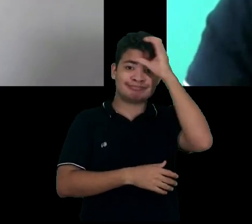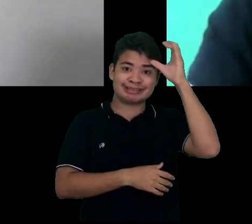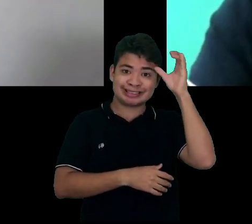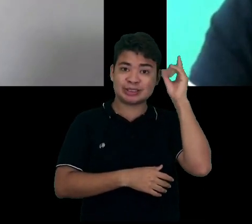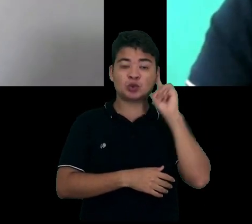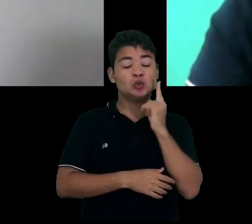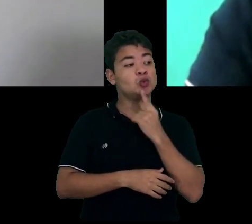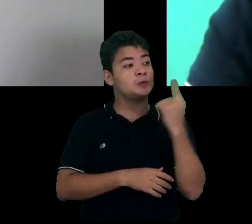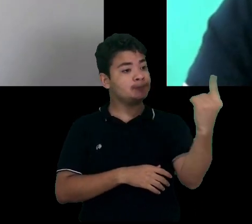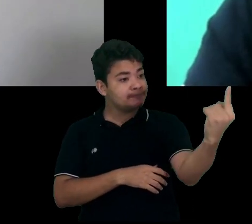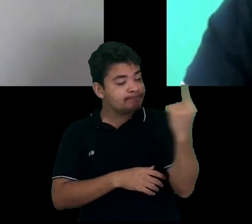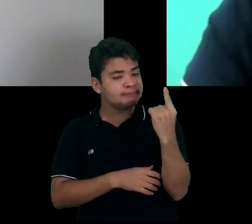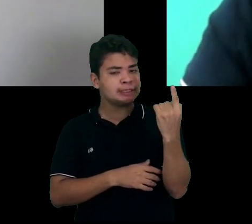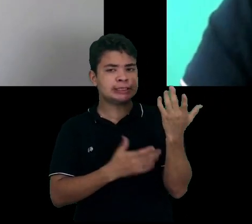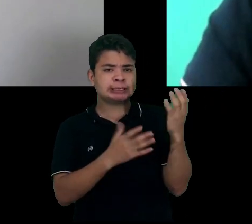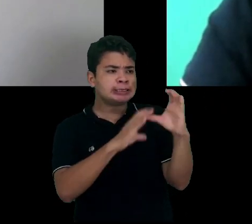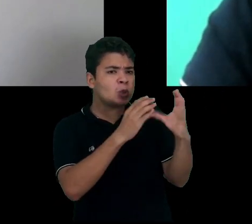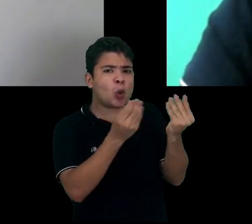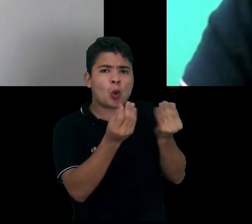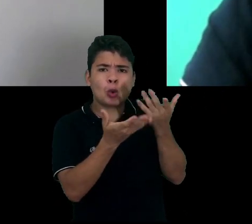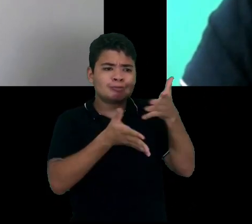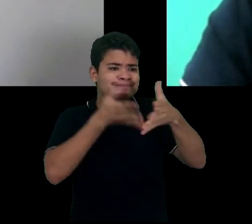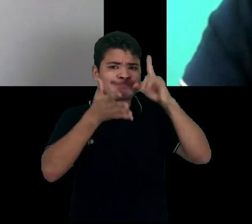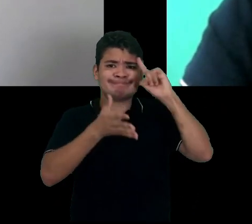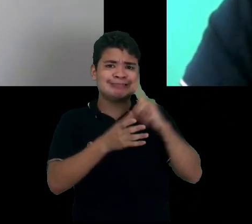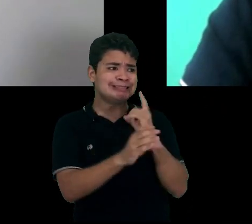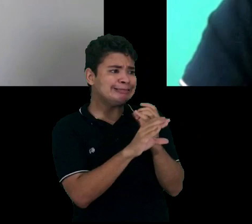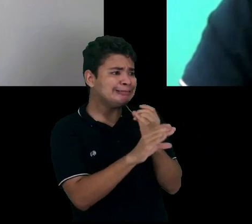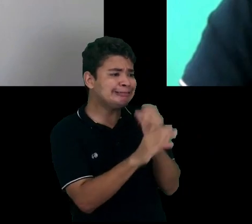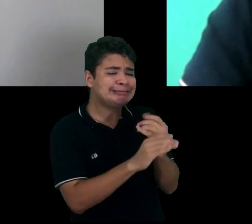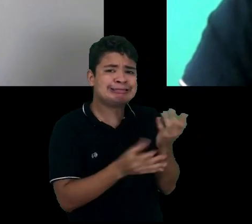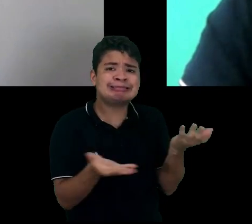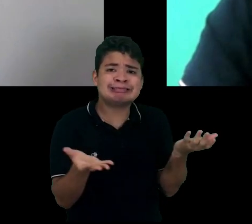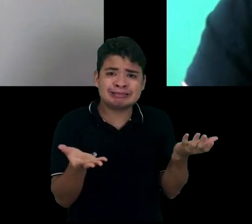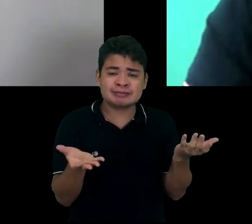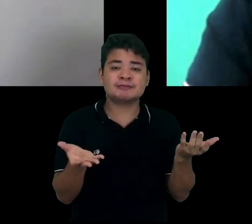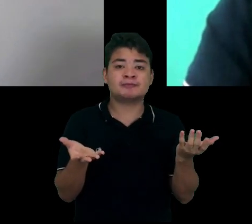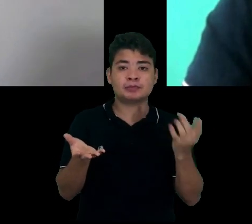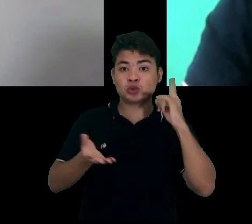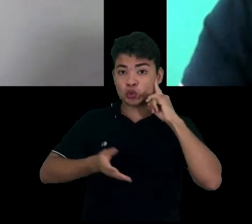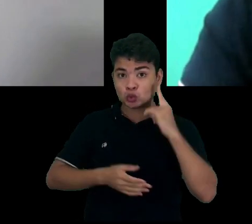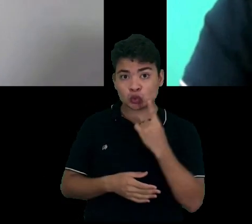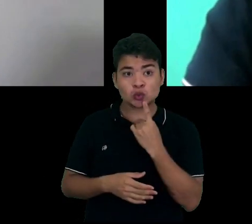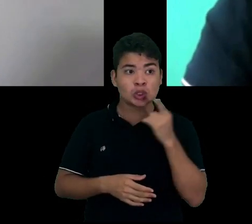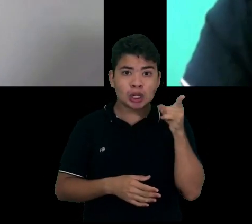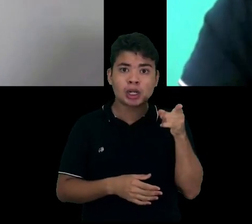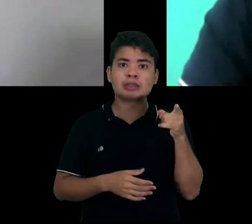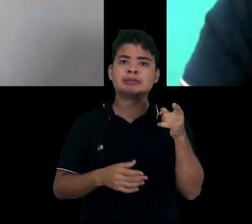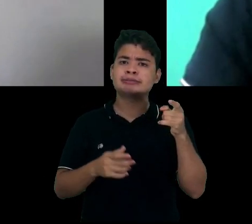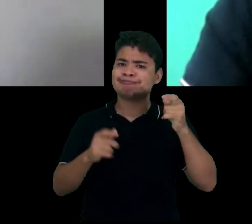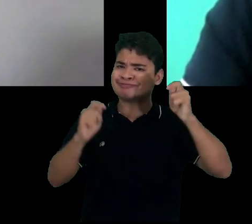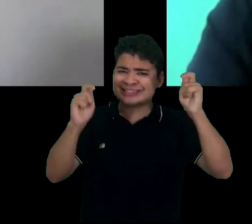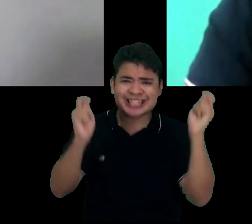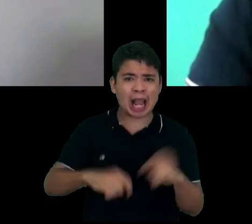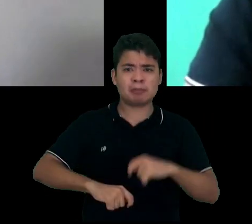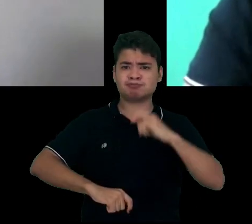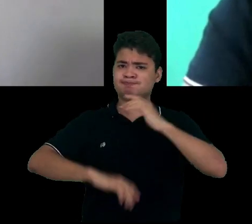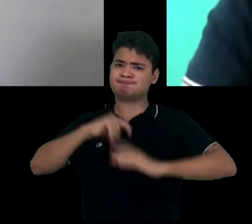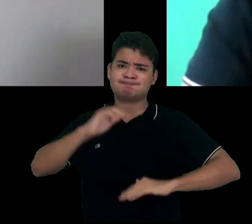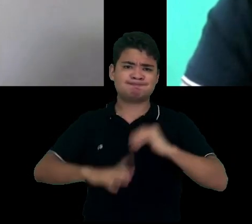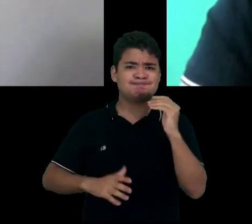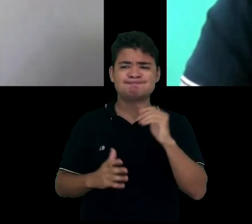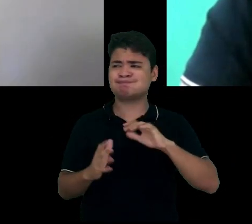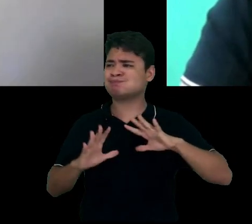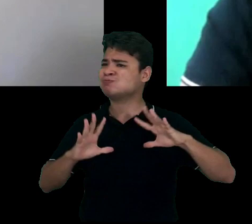se comunicar com ele se não sabe língua de sinais? Então, o surdo, ele é capaz de qualquer coisa, assim como